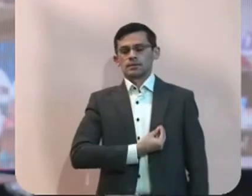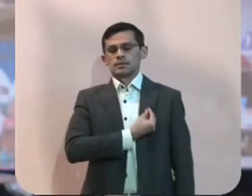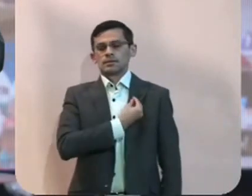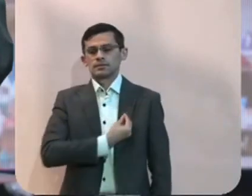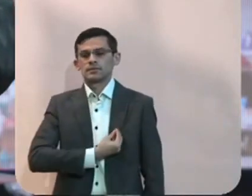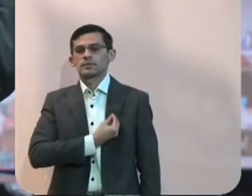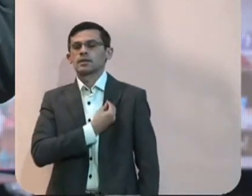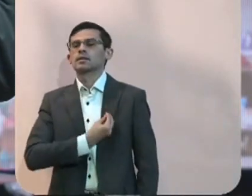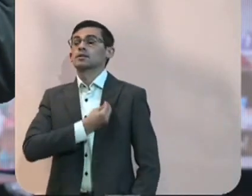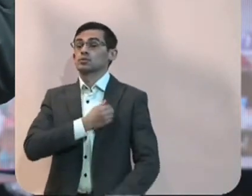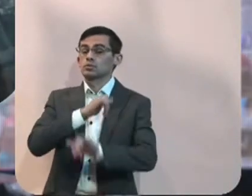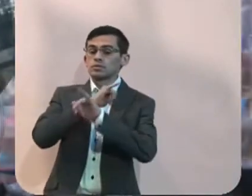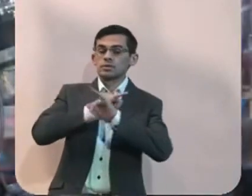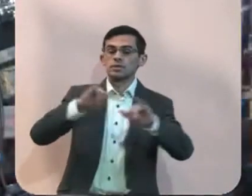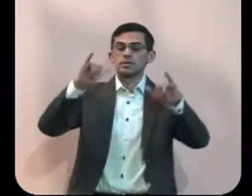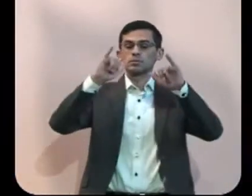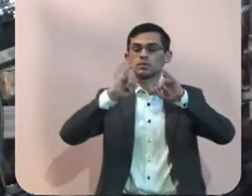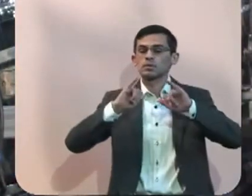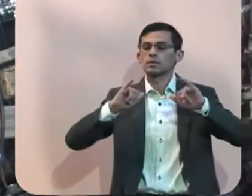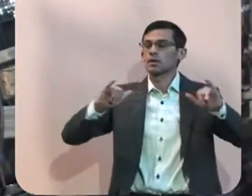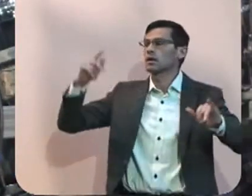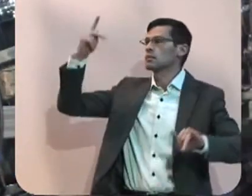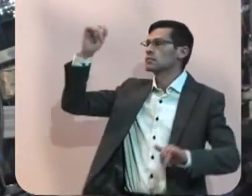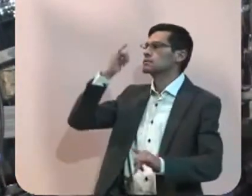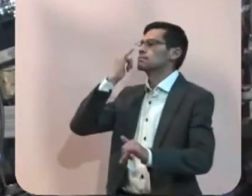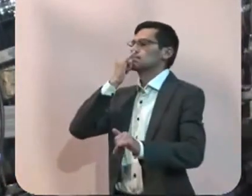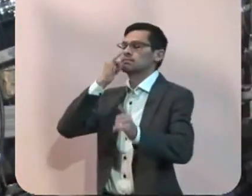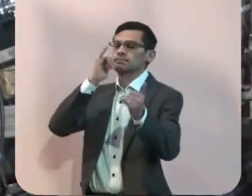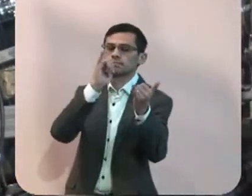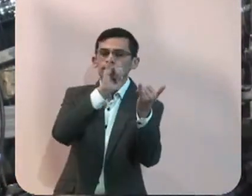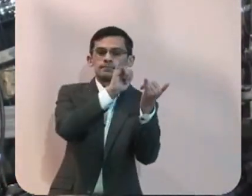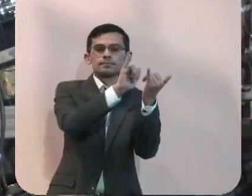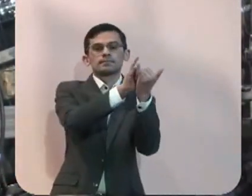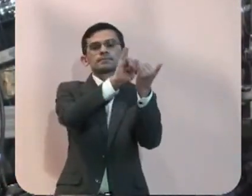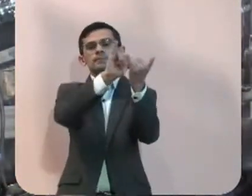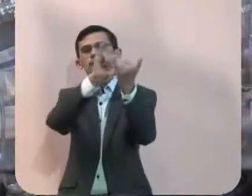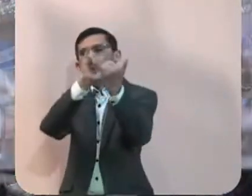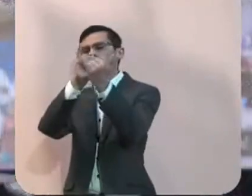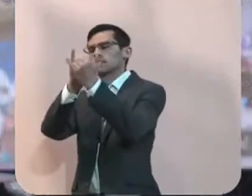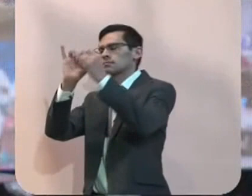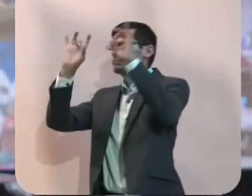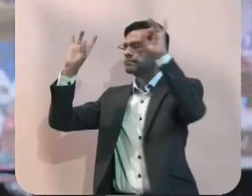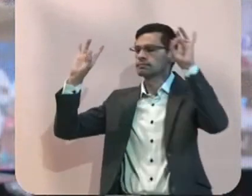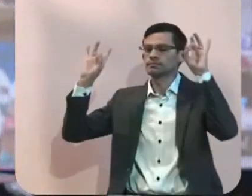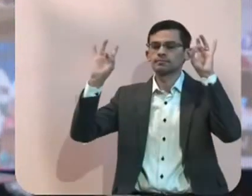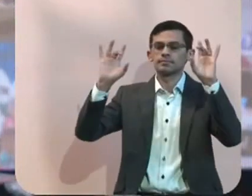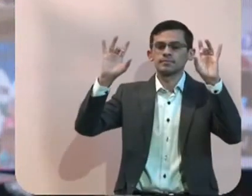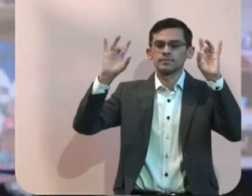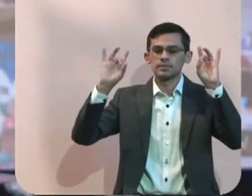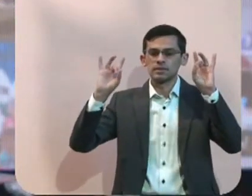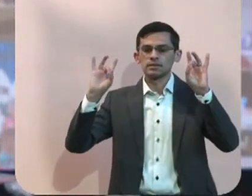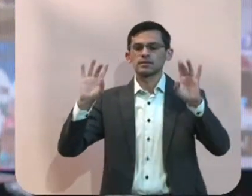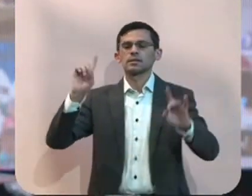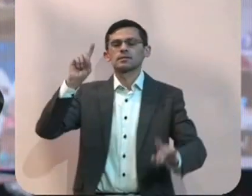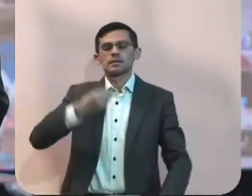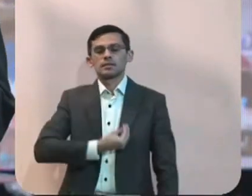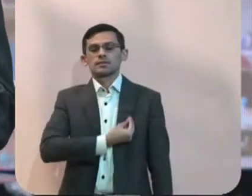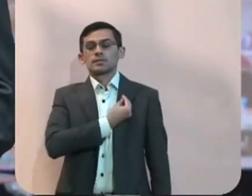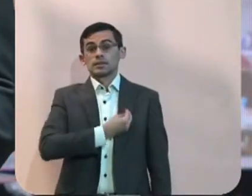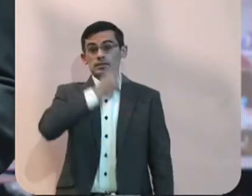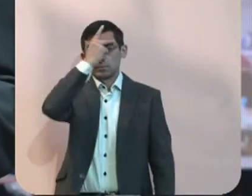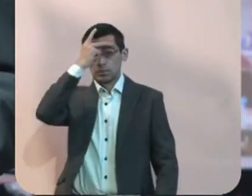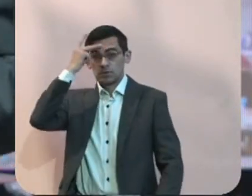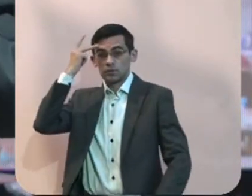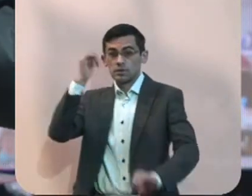formosos são os pés dos que proclamam teu perdão. Quão formosos são